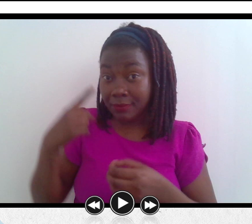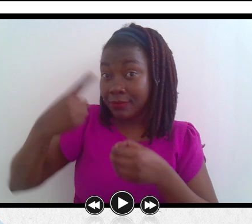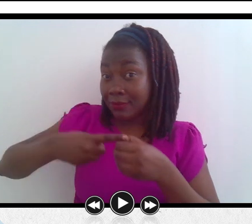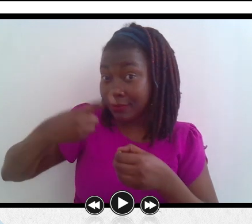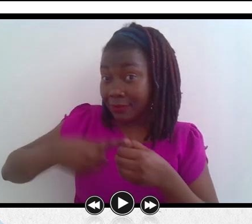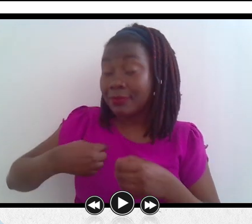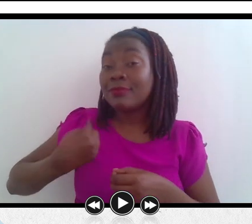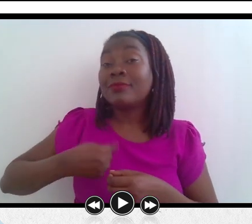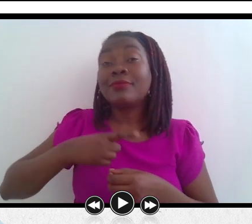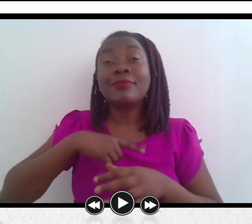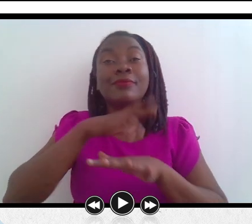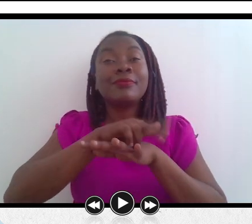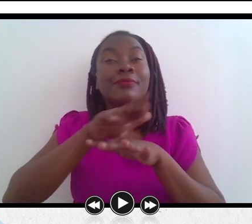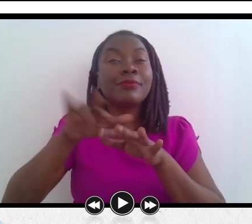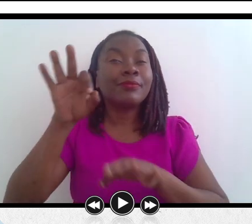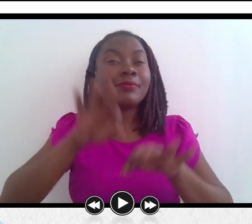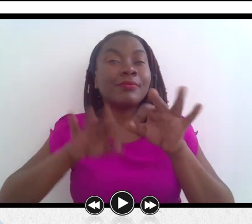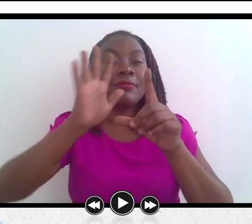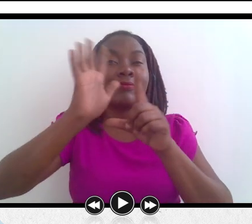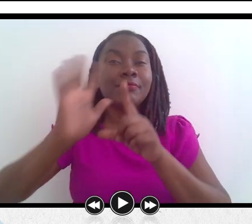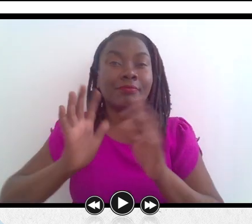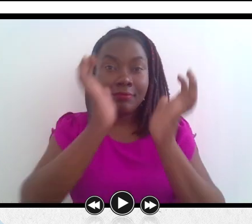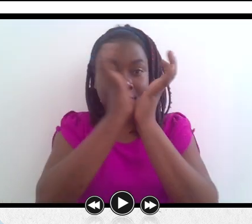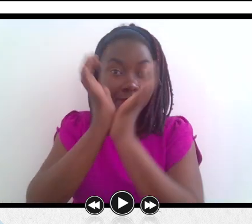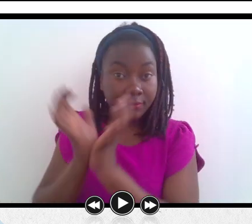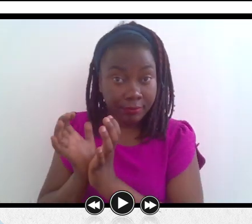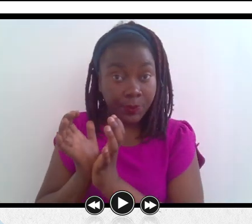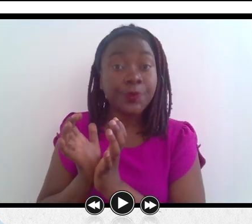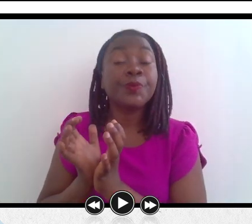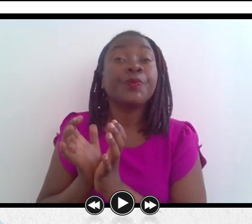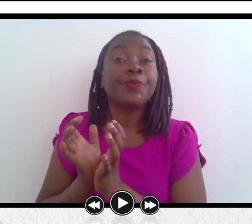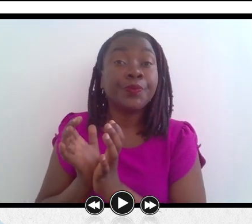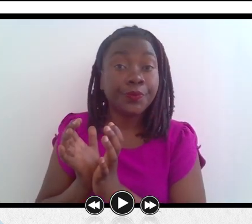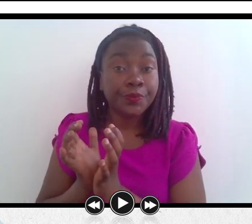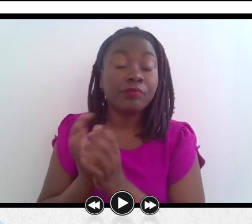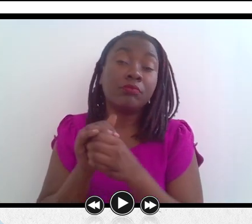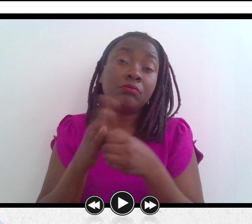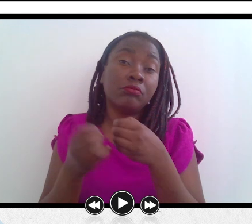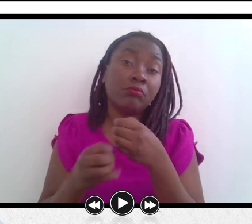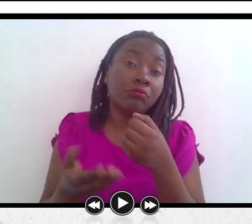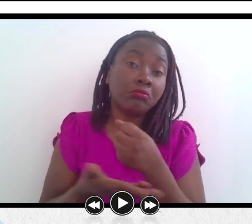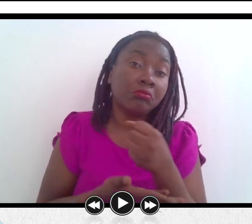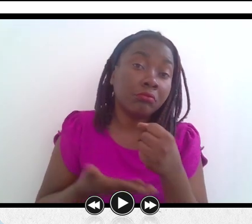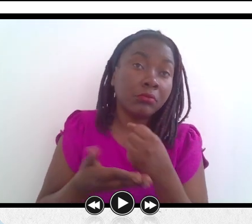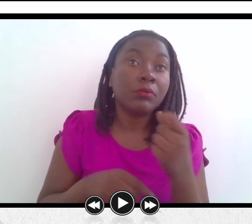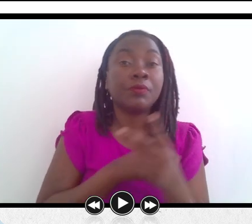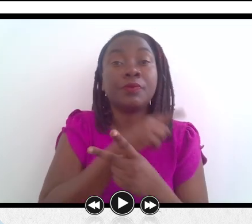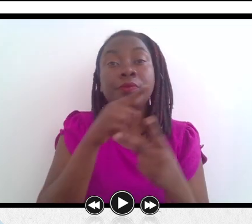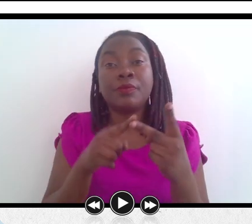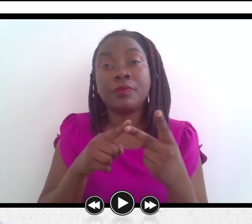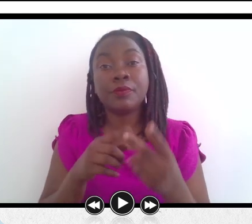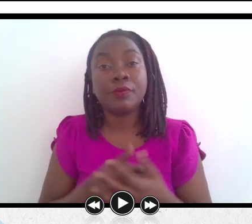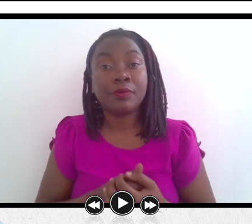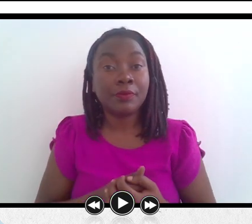urbano, nós temos diversos planos setoriais. Plano de saneamento básico, plano